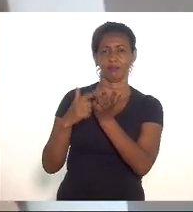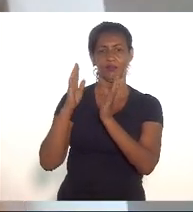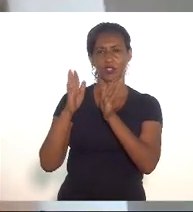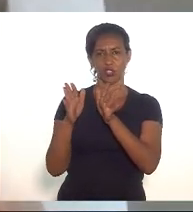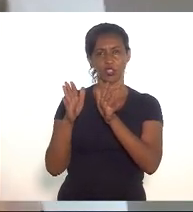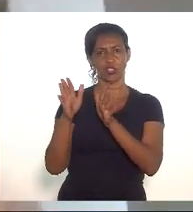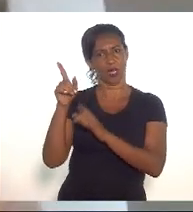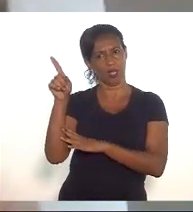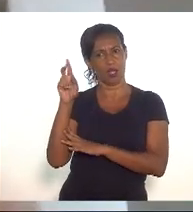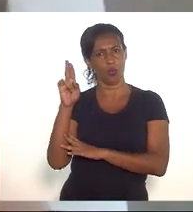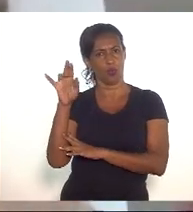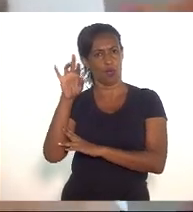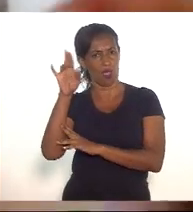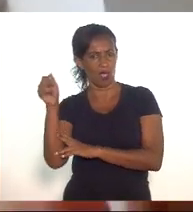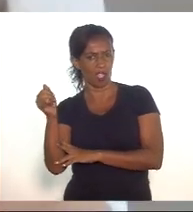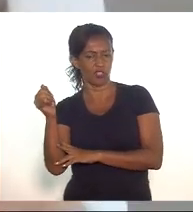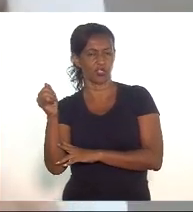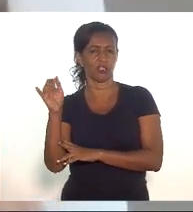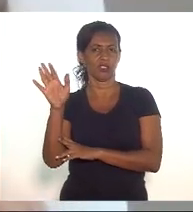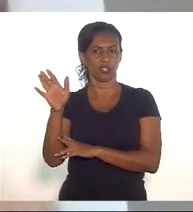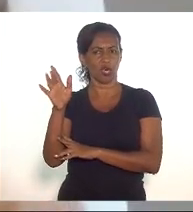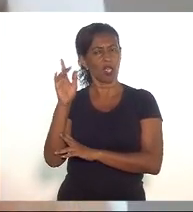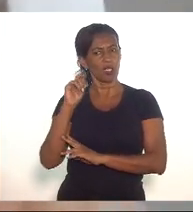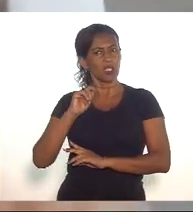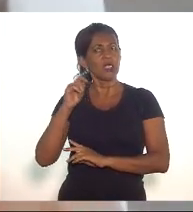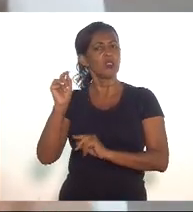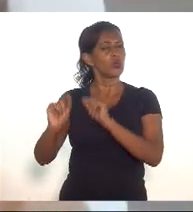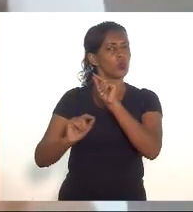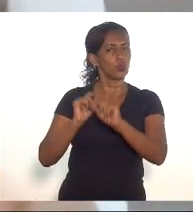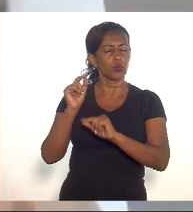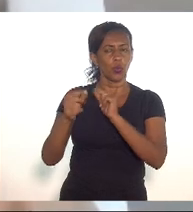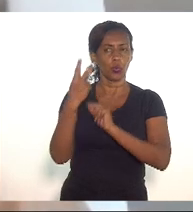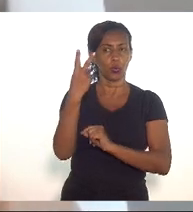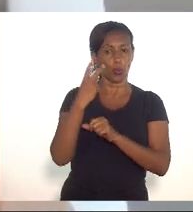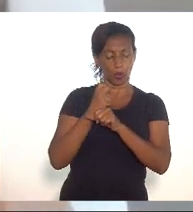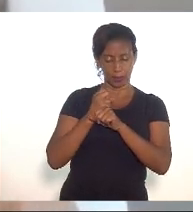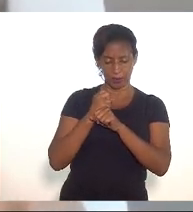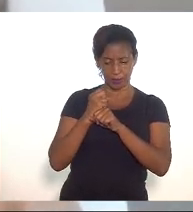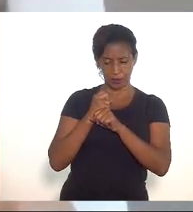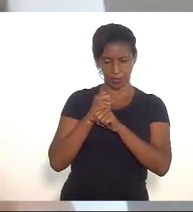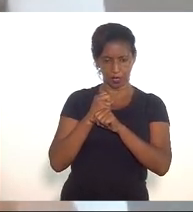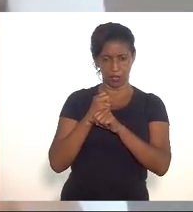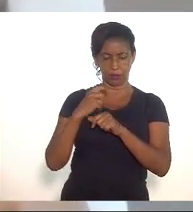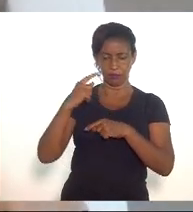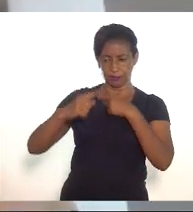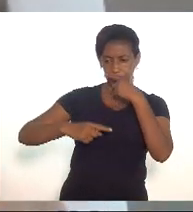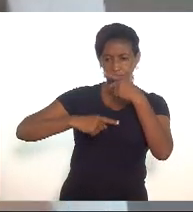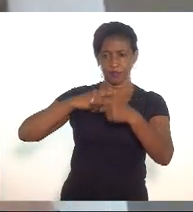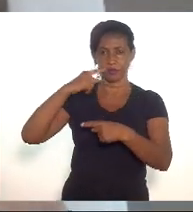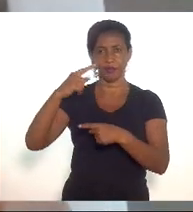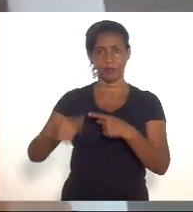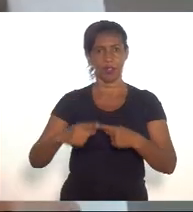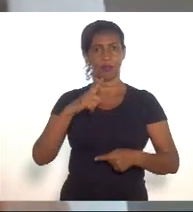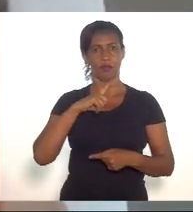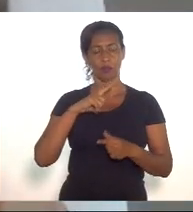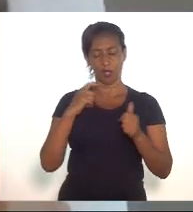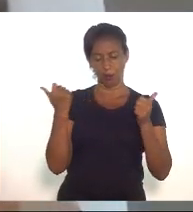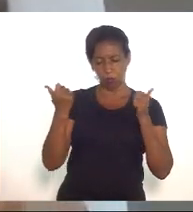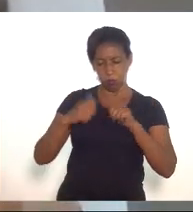com essa escola. Então, significa que após 2 anos, além dos indicadores, nós vamos ter uma